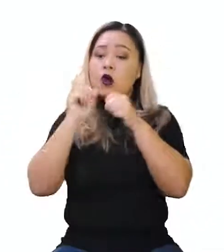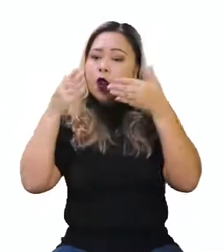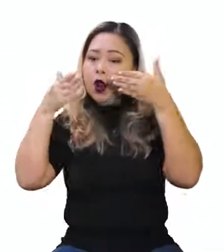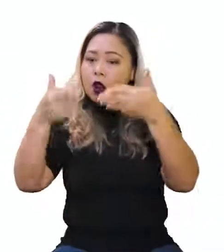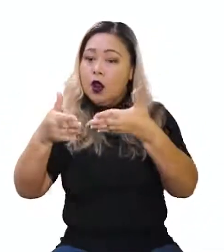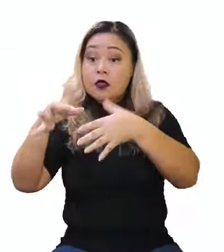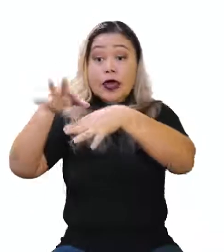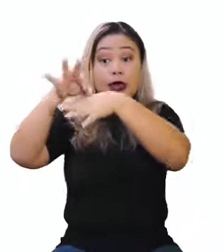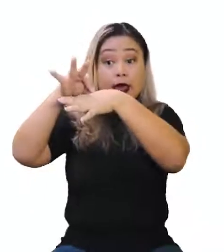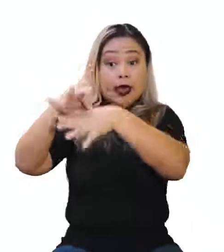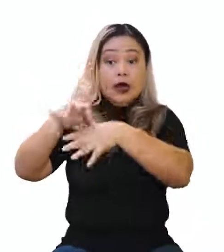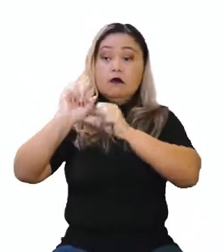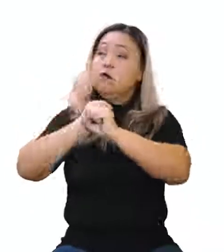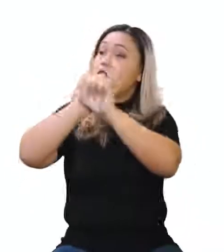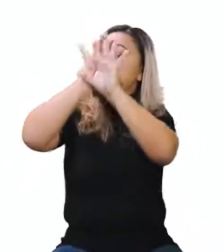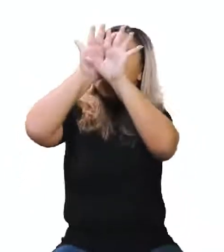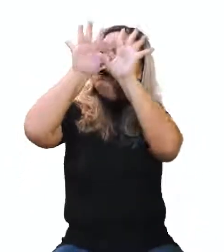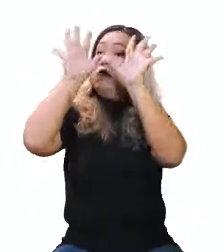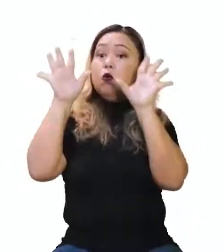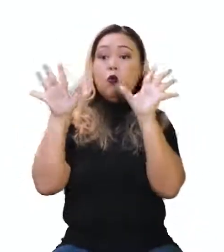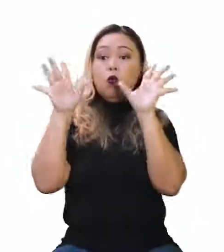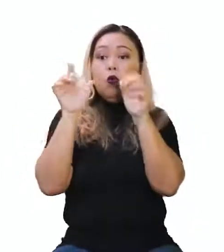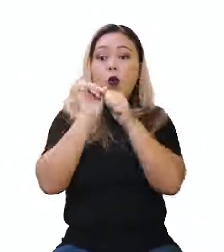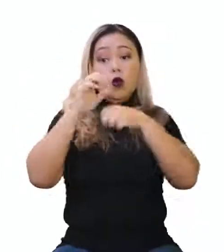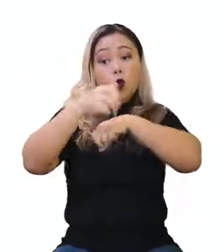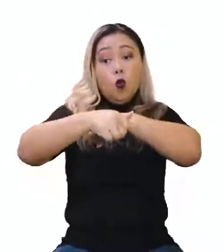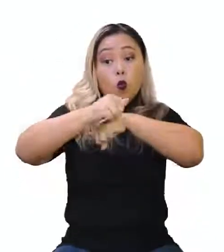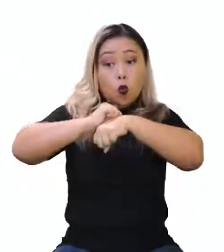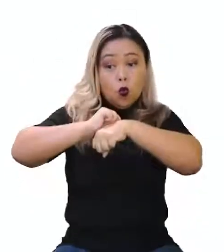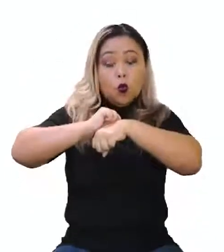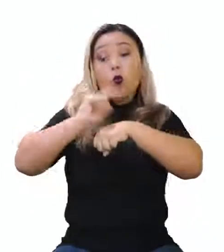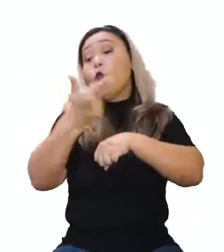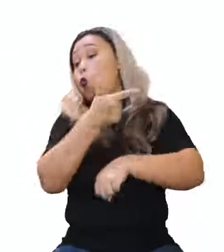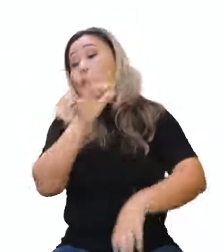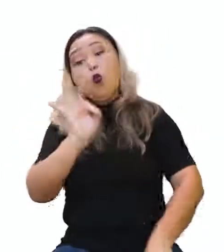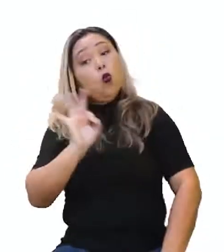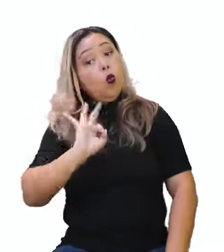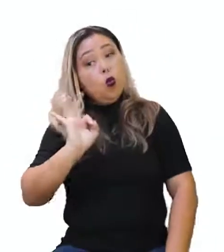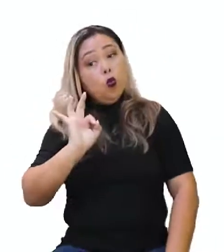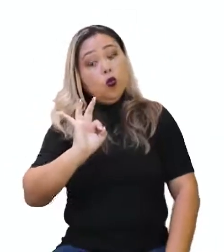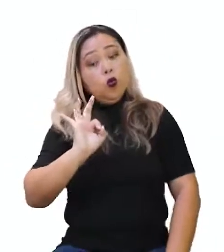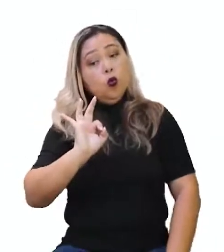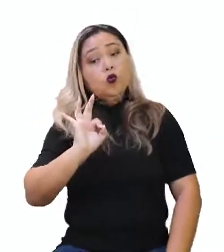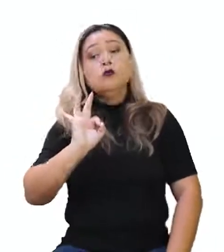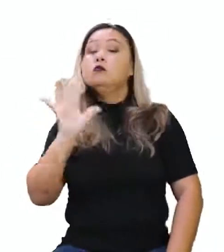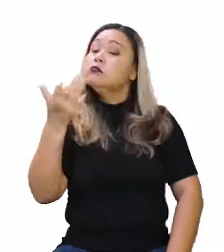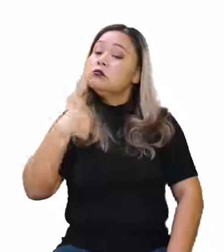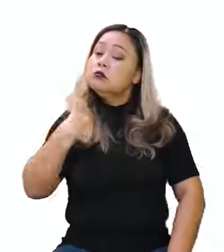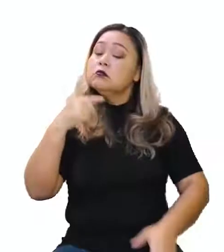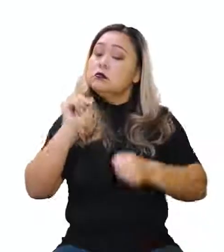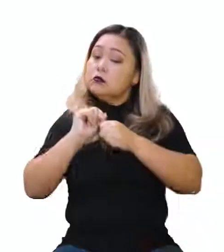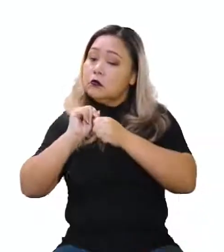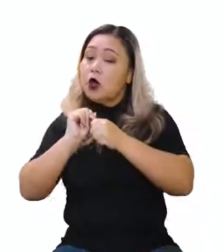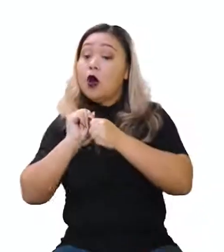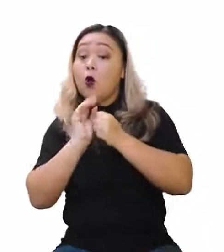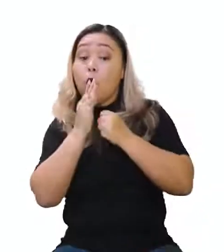da carne, pluma e o couro, e outros não. É simplesmente para a produção